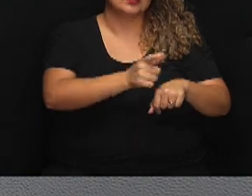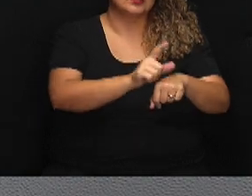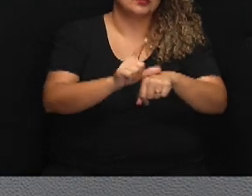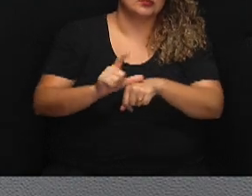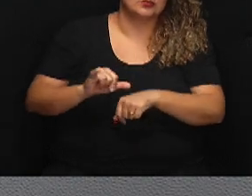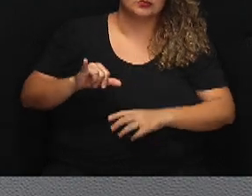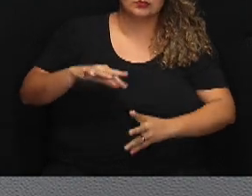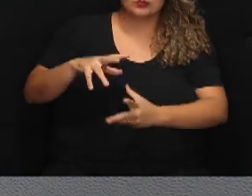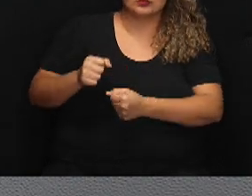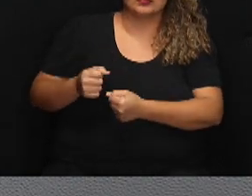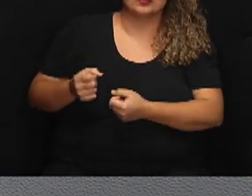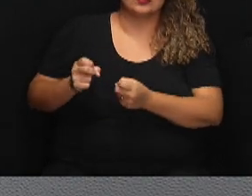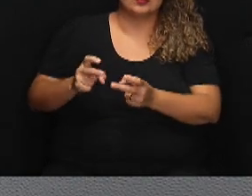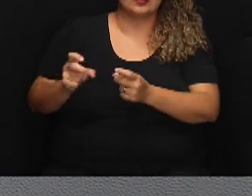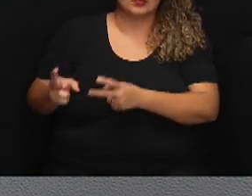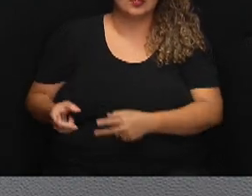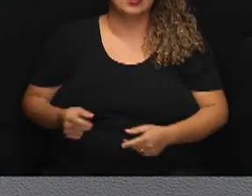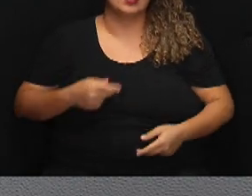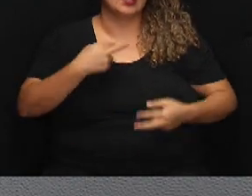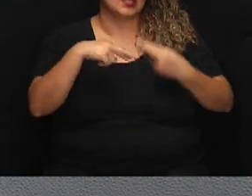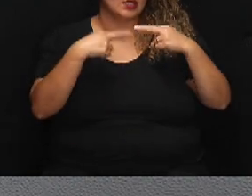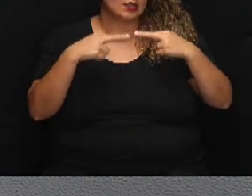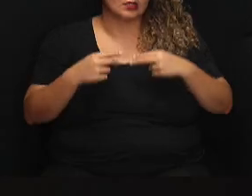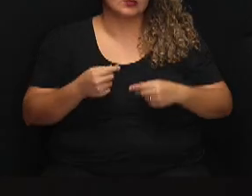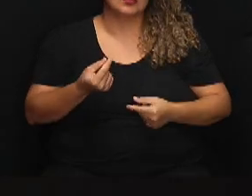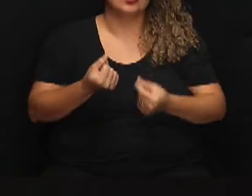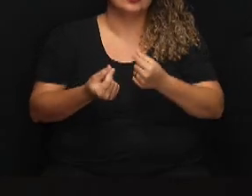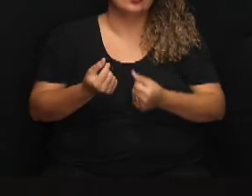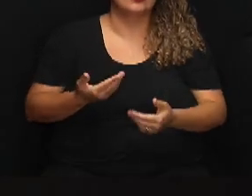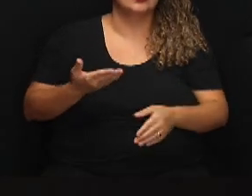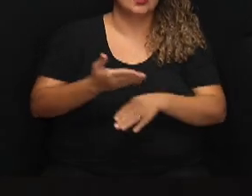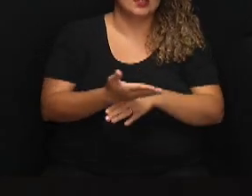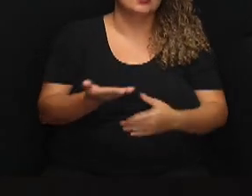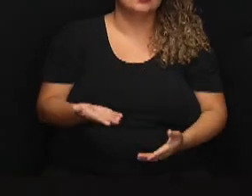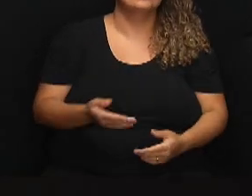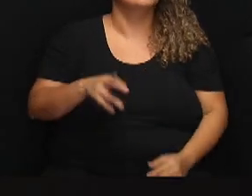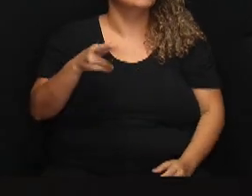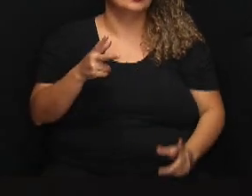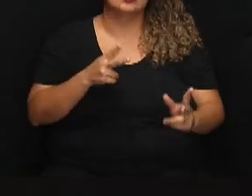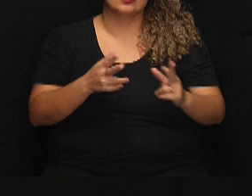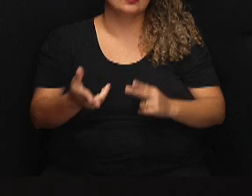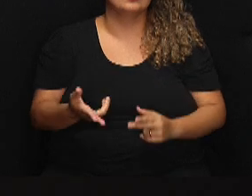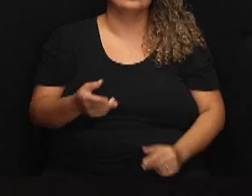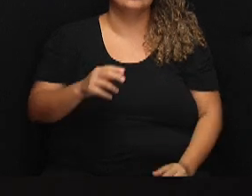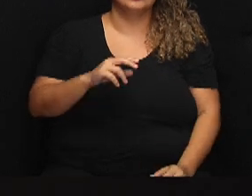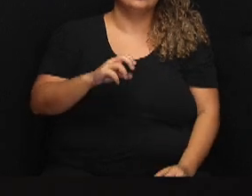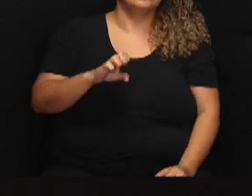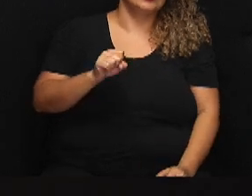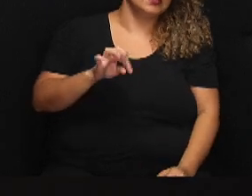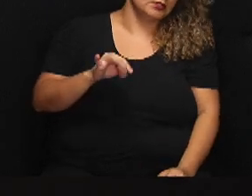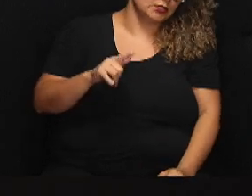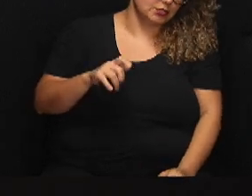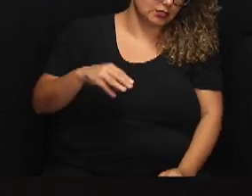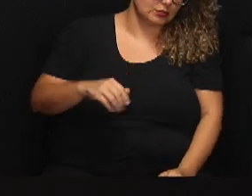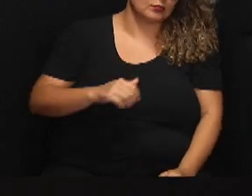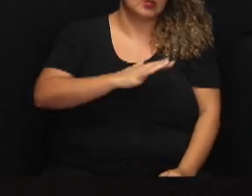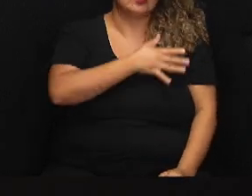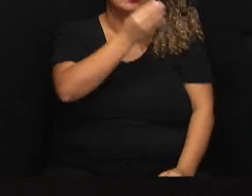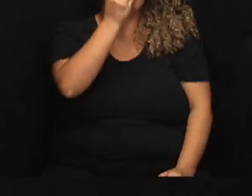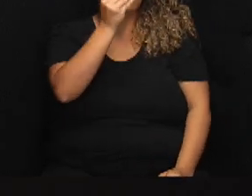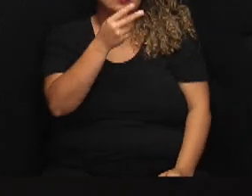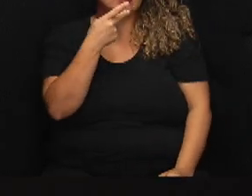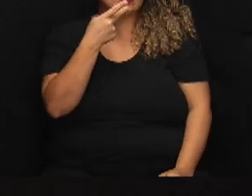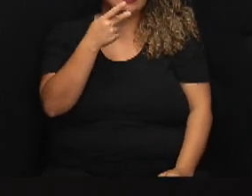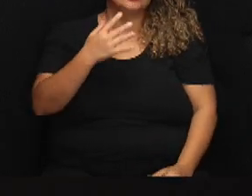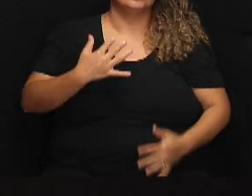importadores reclamam do preço e da dificuldade de acessar isso. Pelos mesmos motivos, pelo estigma, pelo preconceito. E aí nesse caso a gente está falando de um